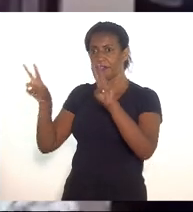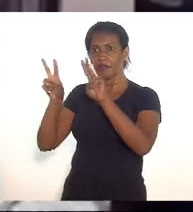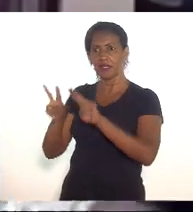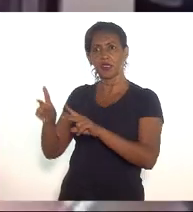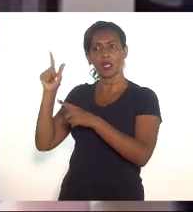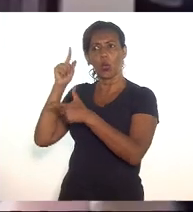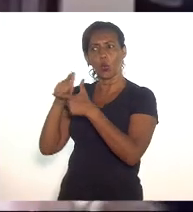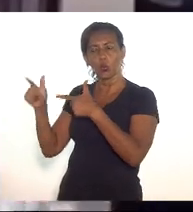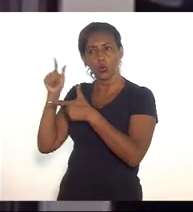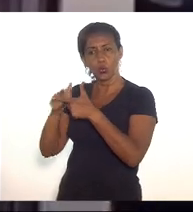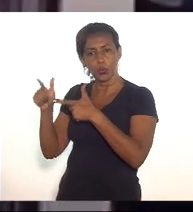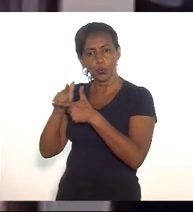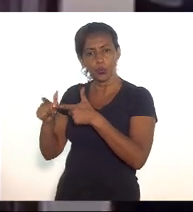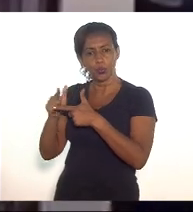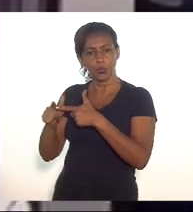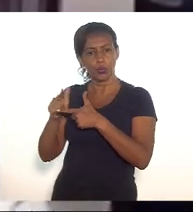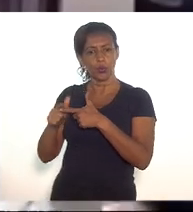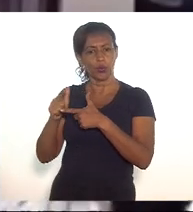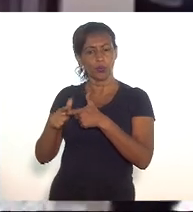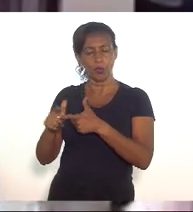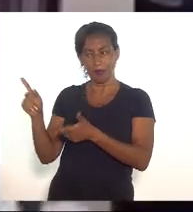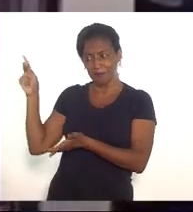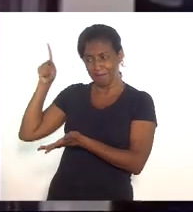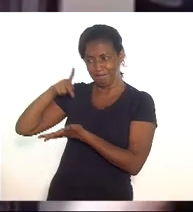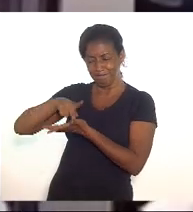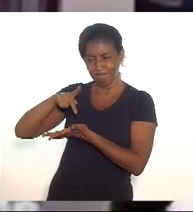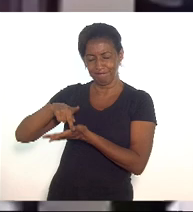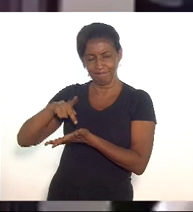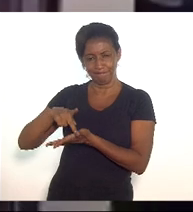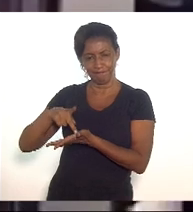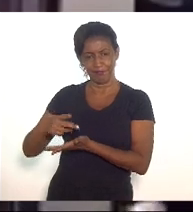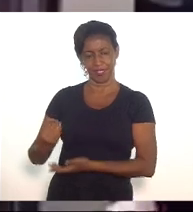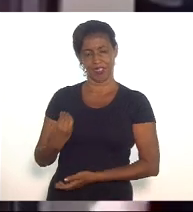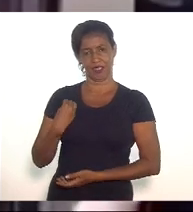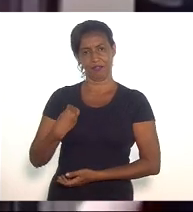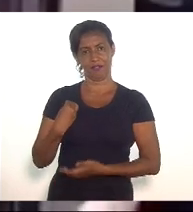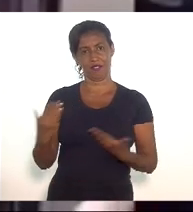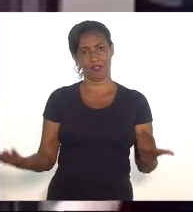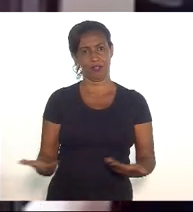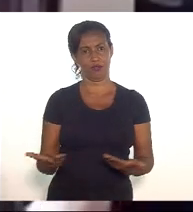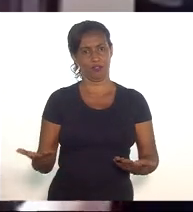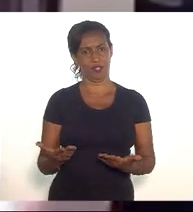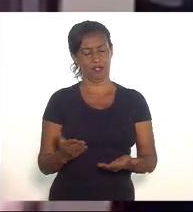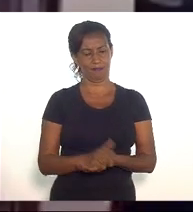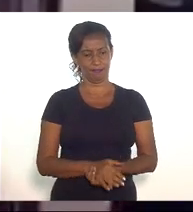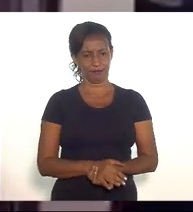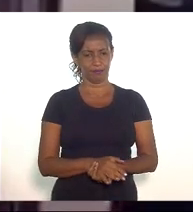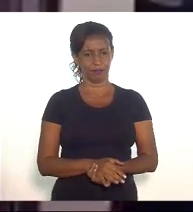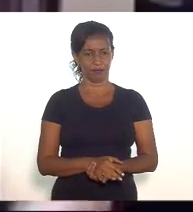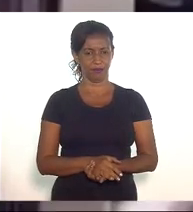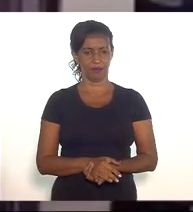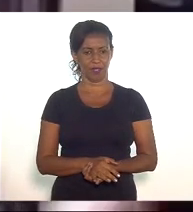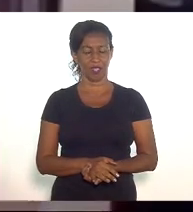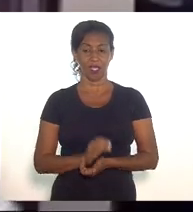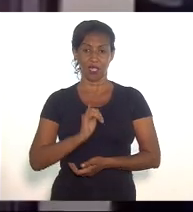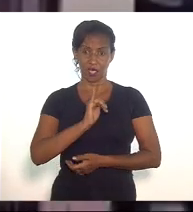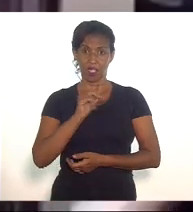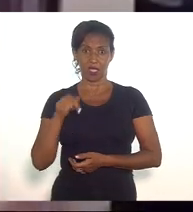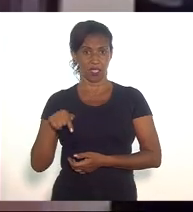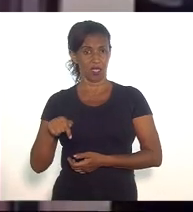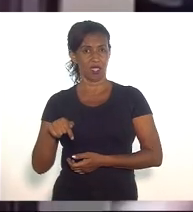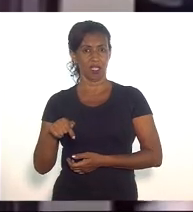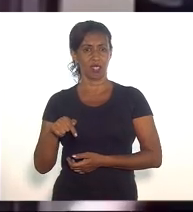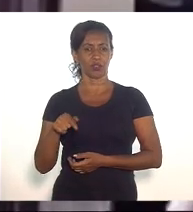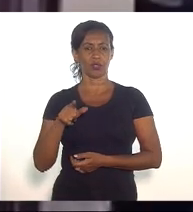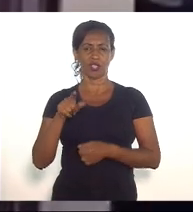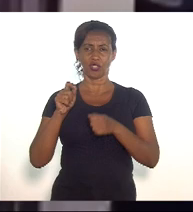da condição real do momento. Né? E isto daí a